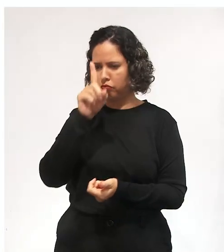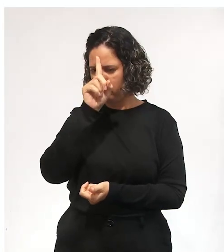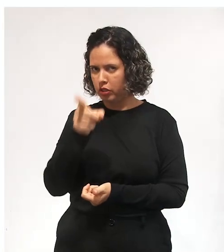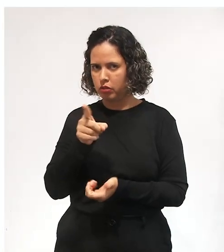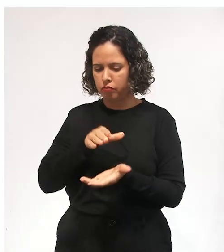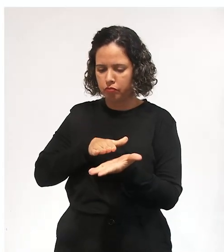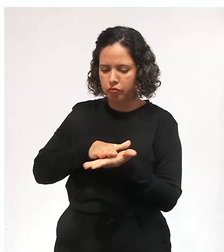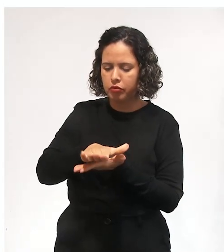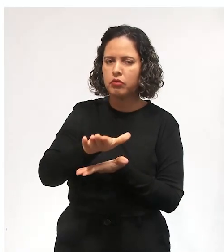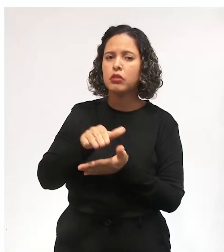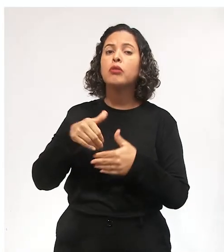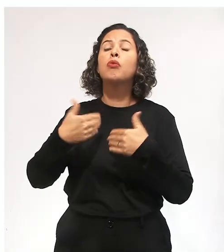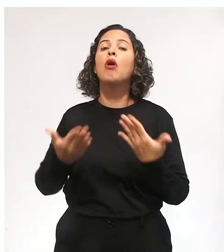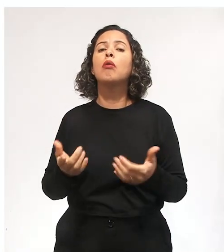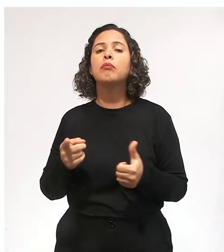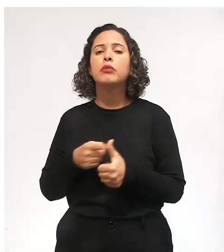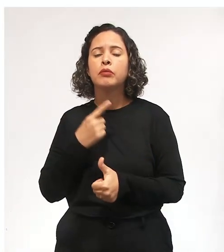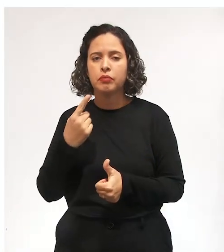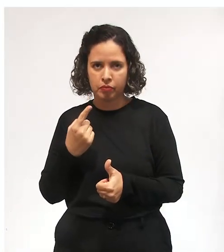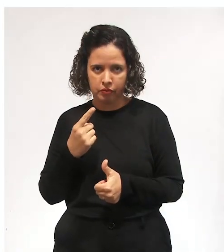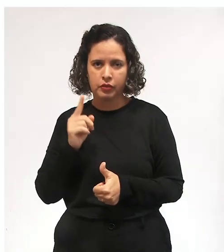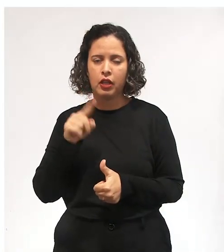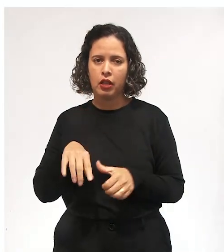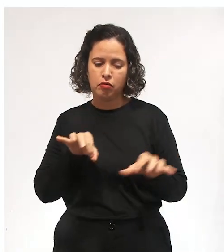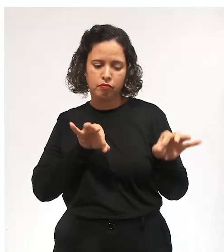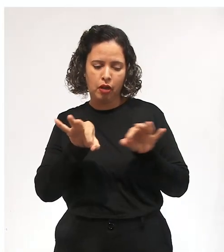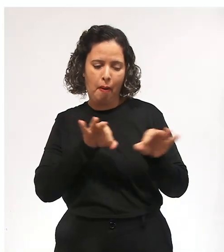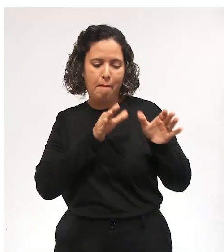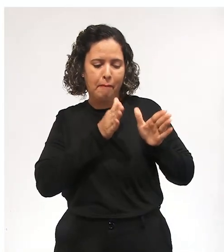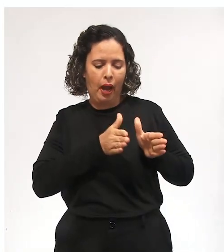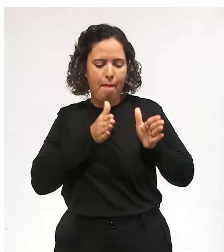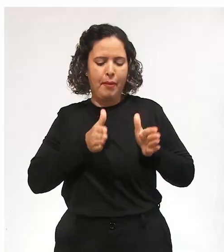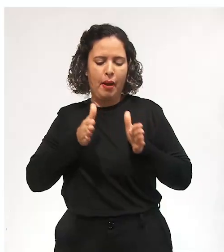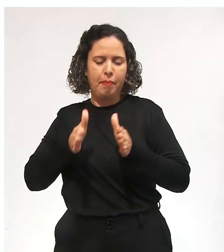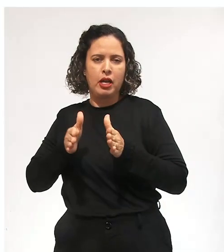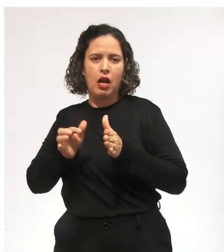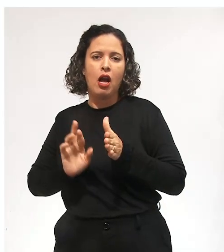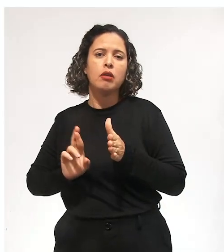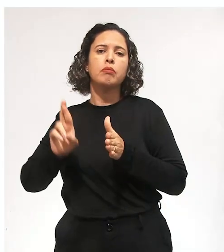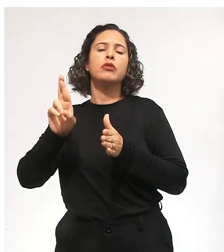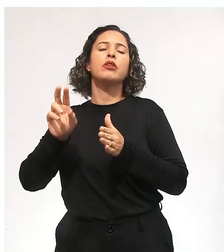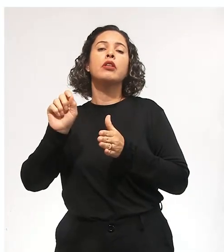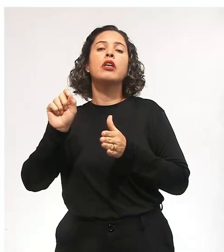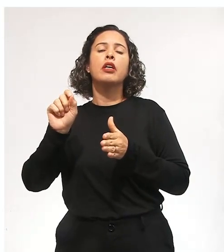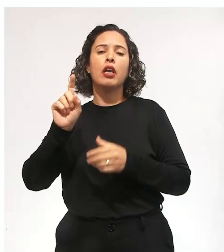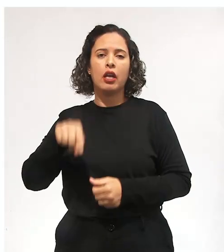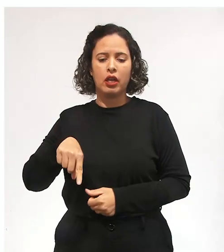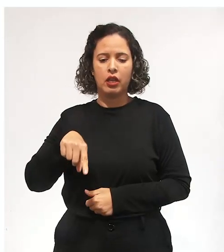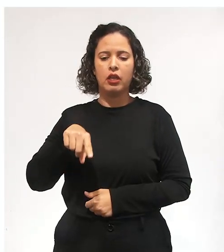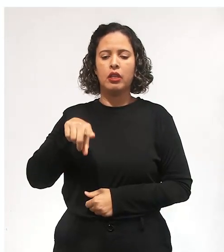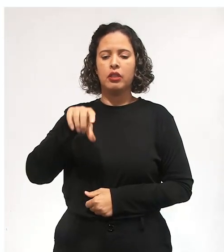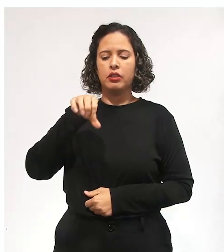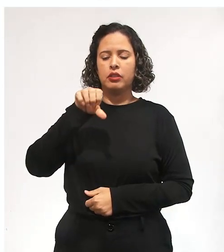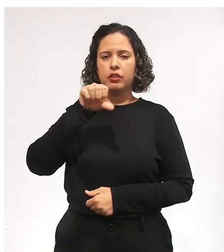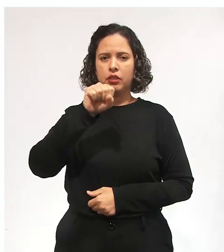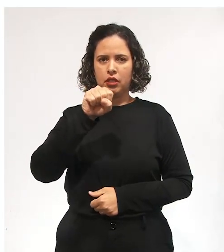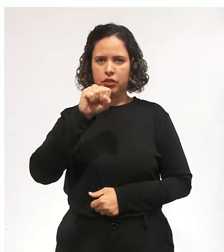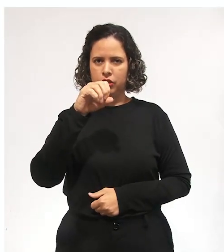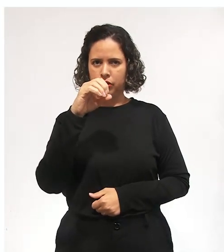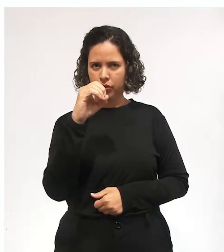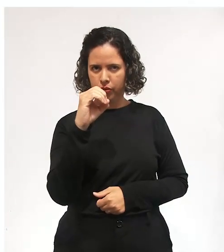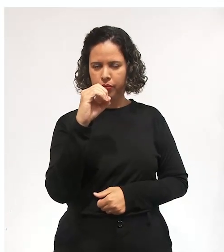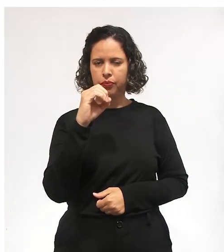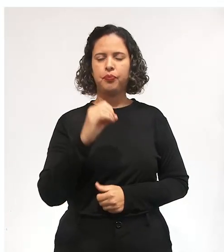é que vai ser realizado primeiro? Então, essa organização, quem faz ali dentro do sistema computacional é o sistema